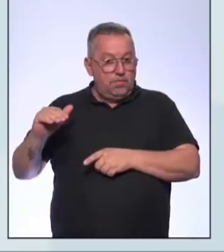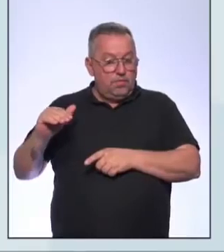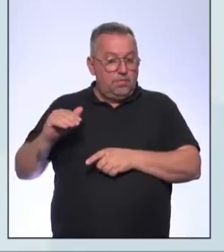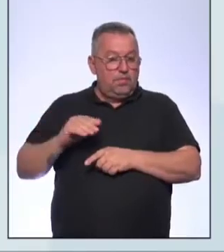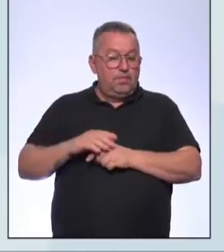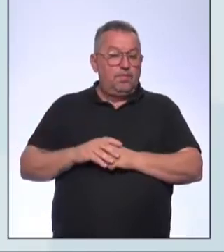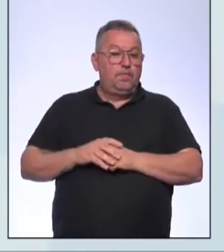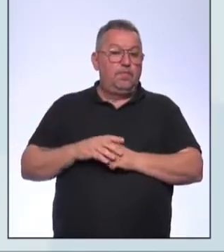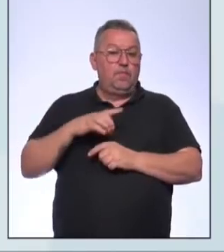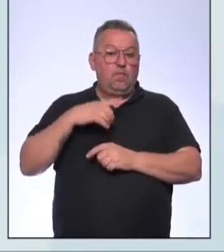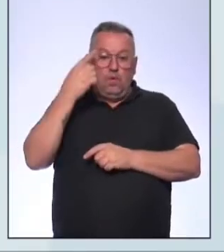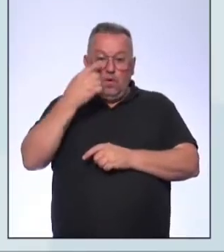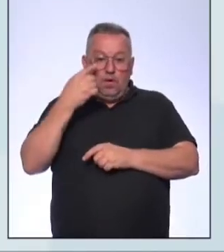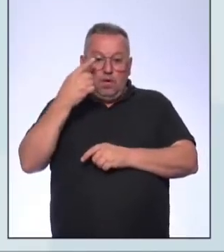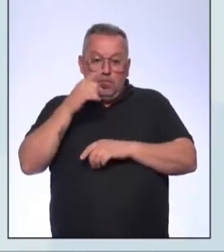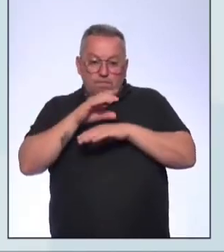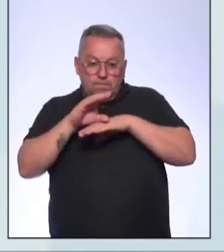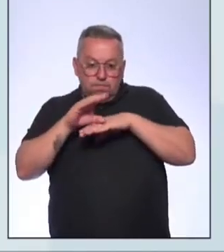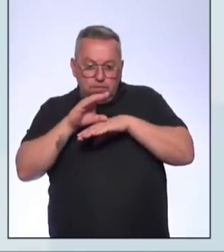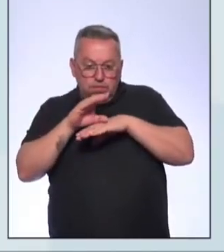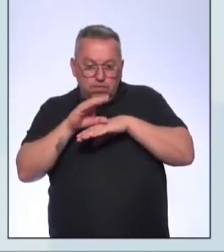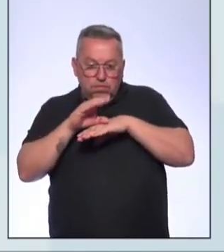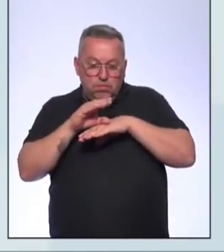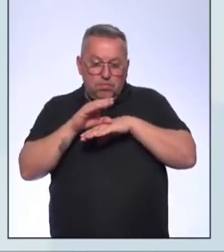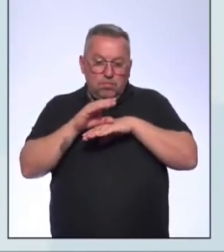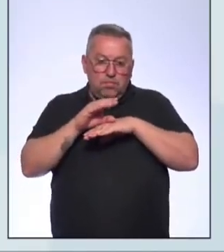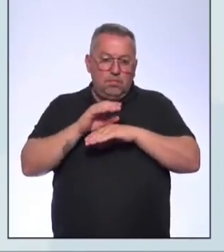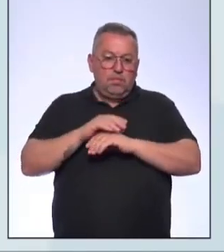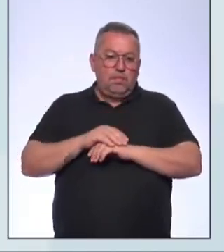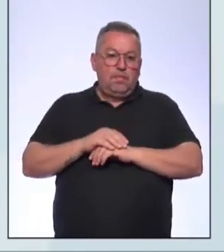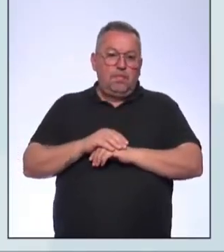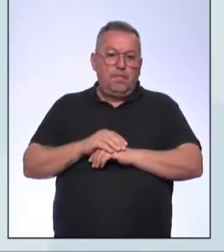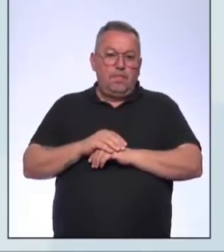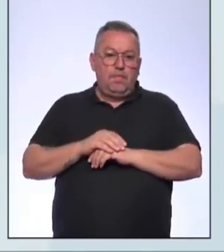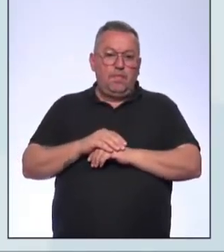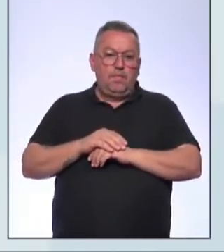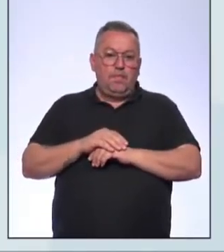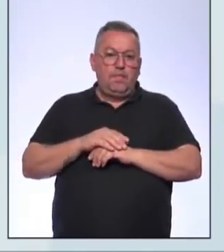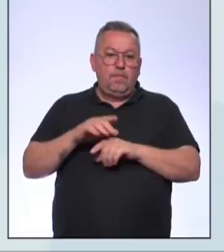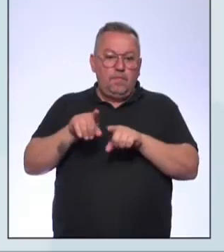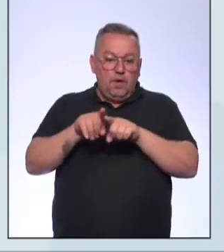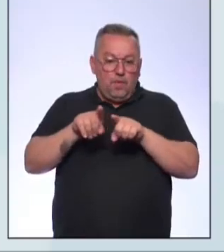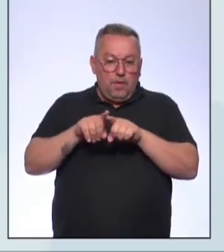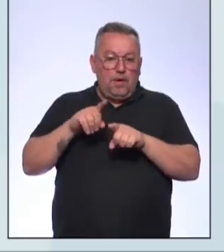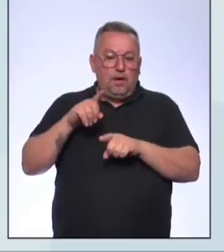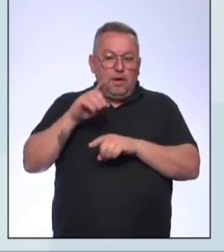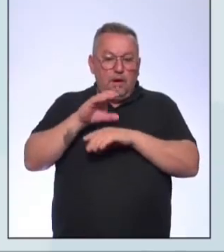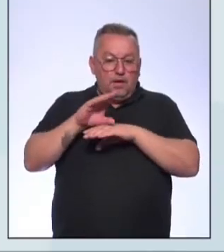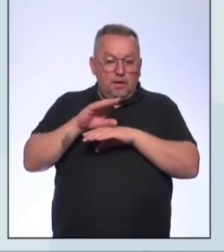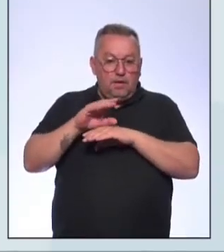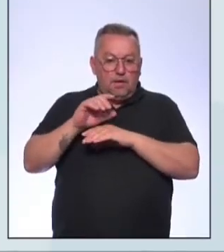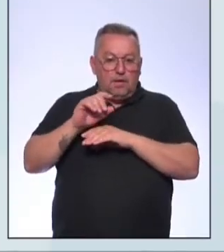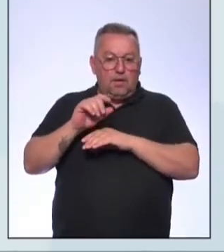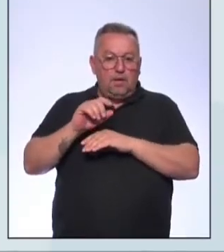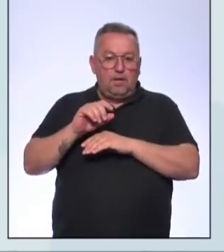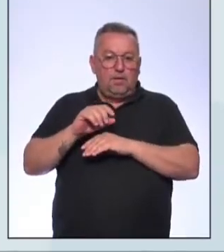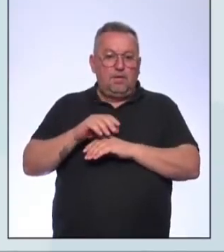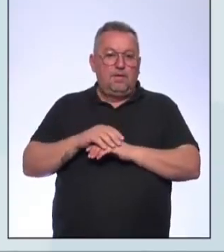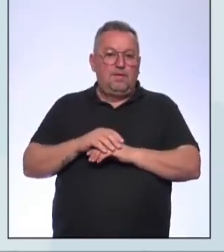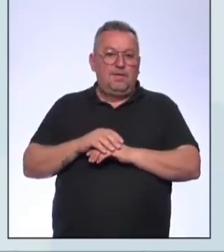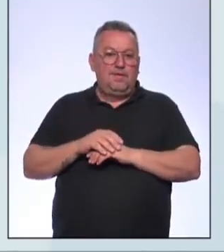dark brown. Eu tenho olhos castanhos. Castanho escuro, brown. Castanho escuro e castanhos, blue. Ai, desculpa, I'm